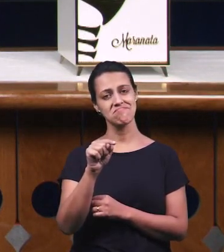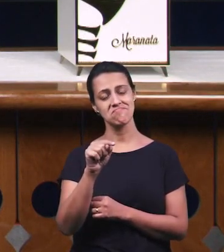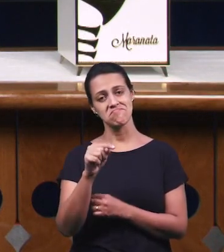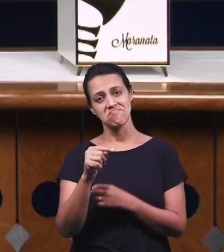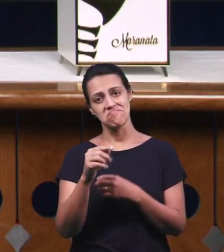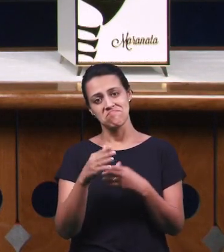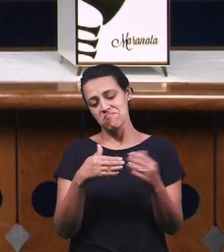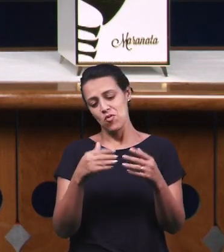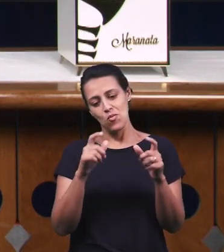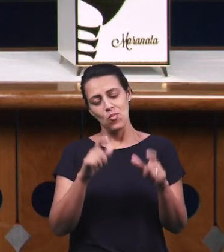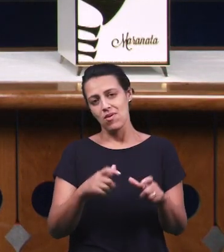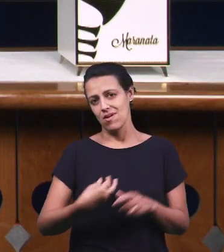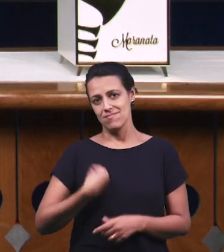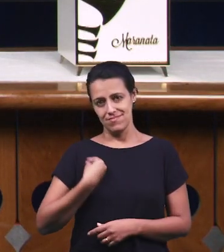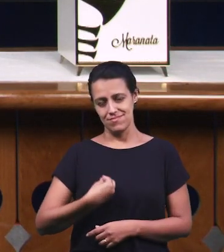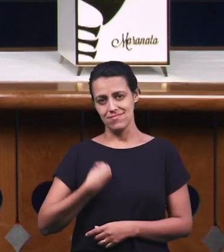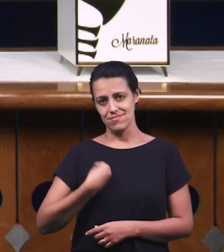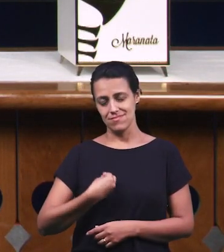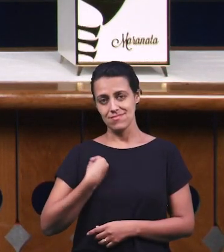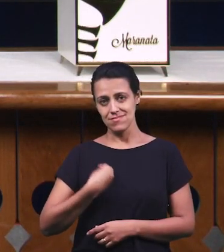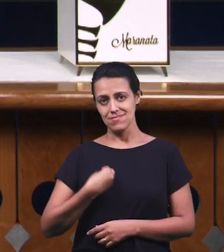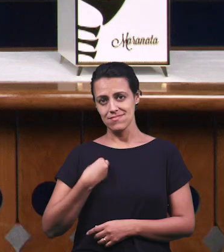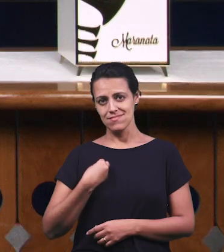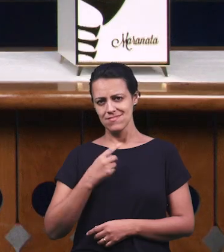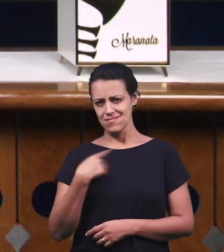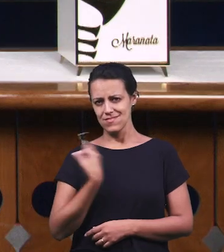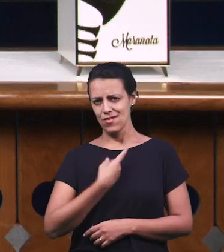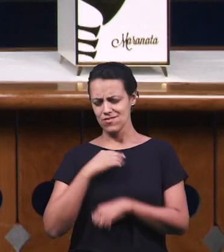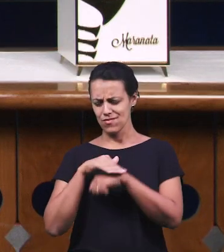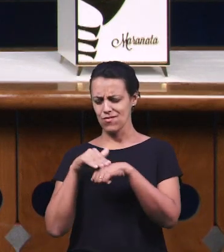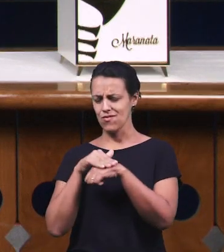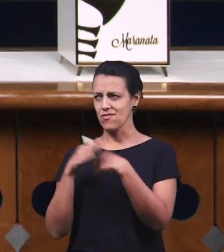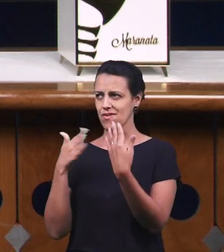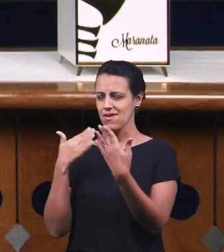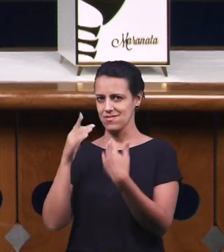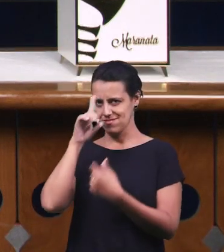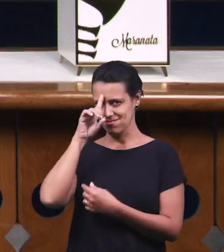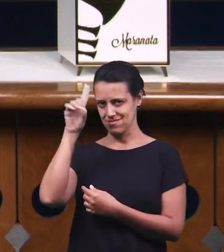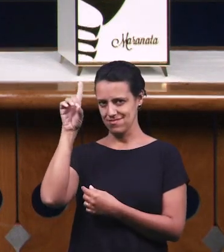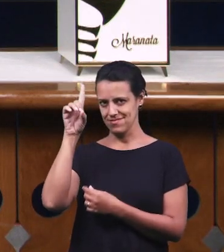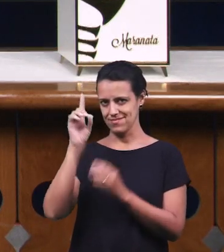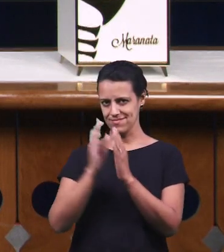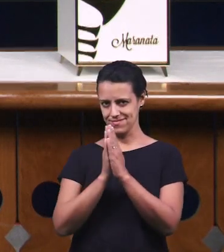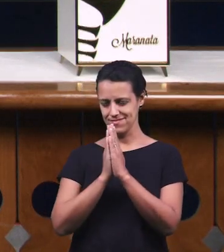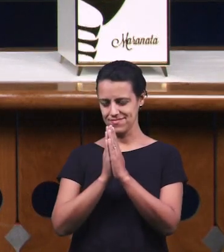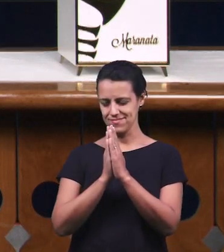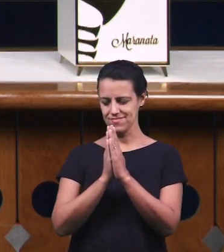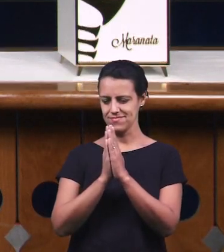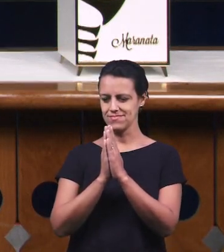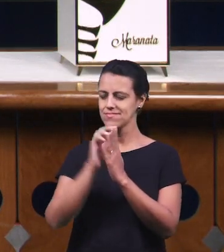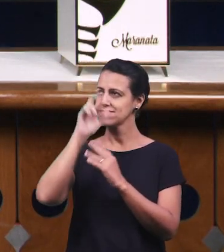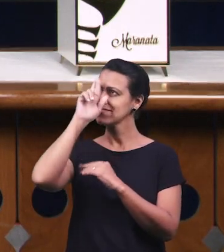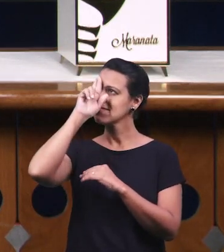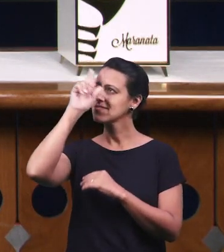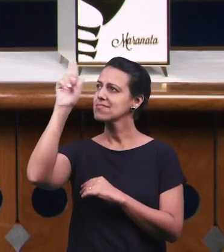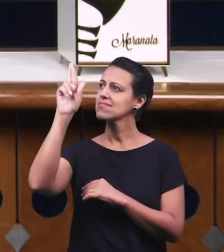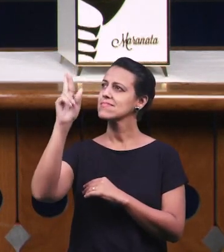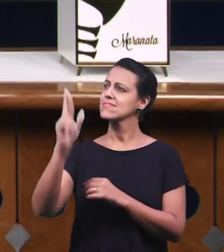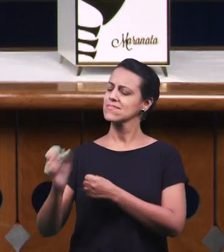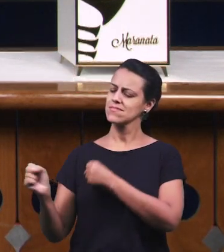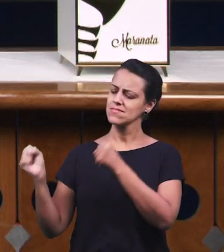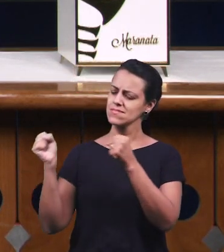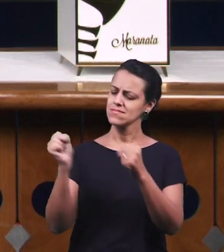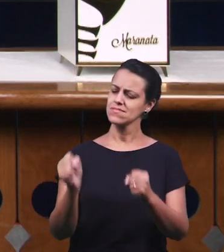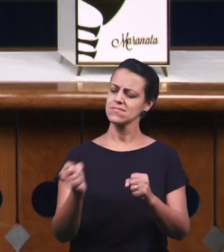a Senhora estejam neste momento, vamos falar com Deus. Clamamos, Senhor,